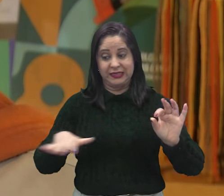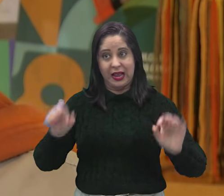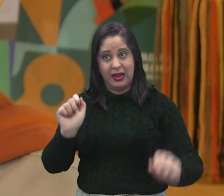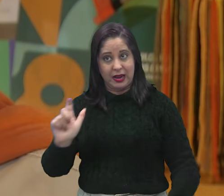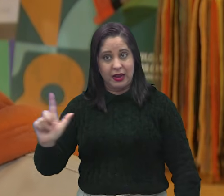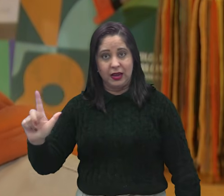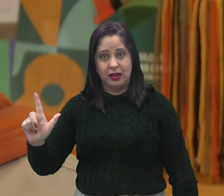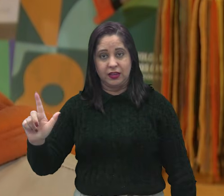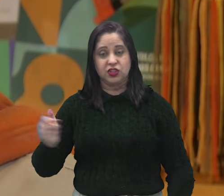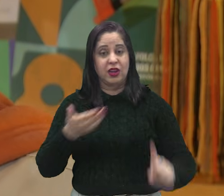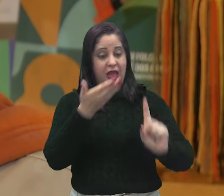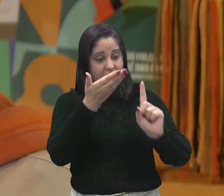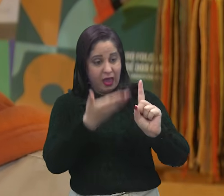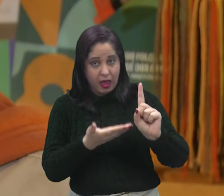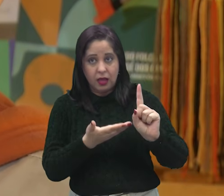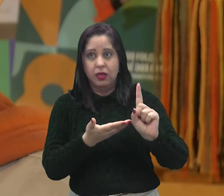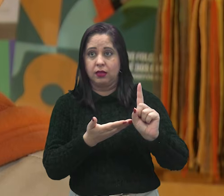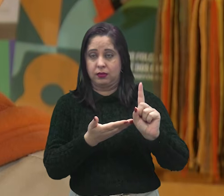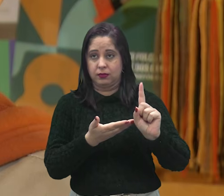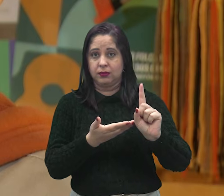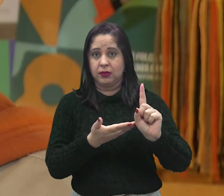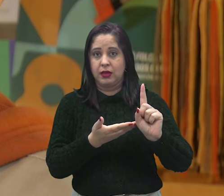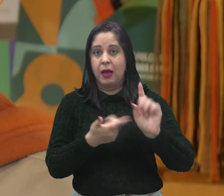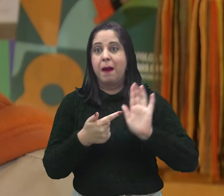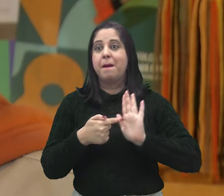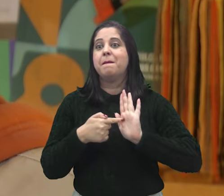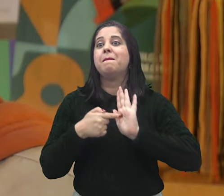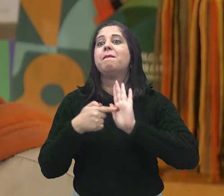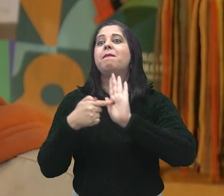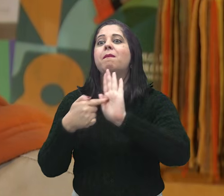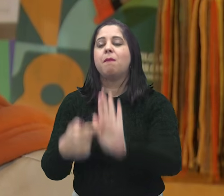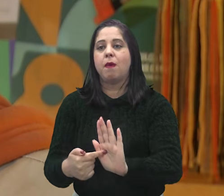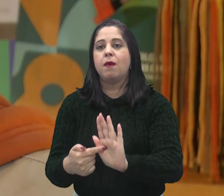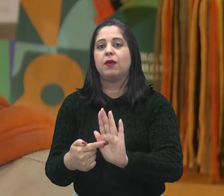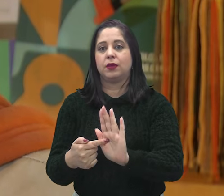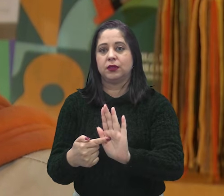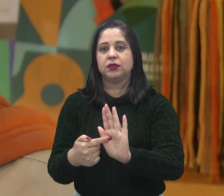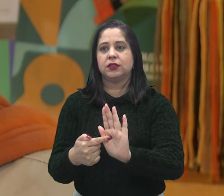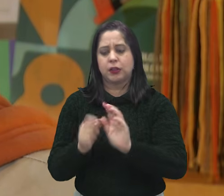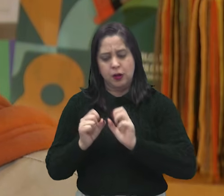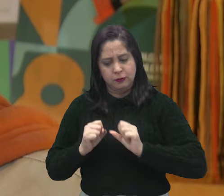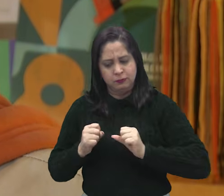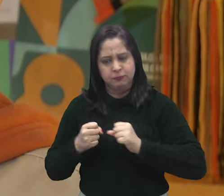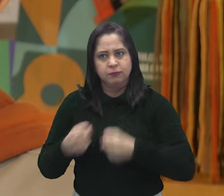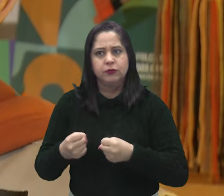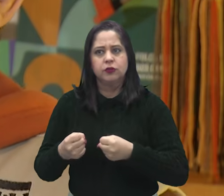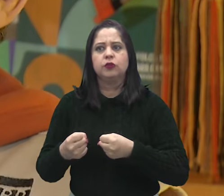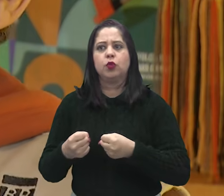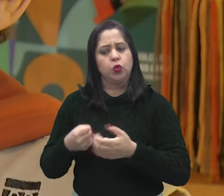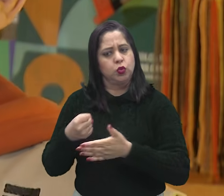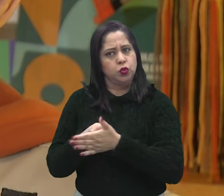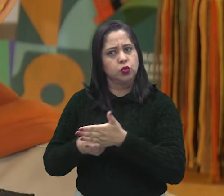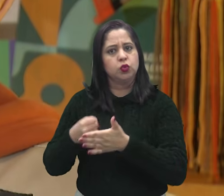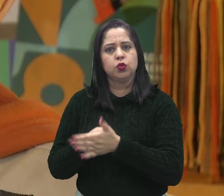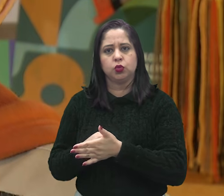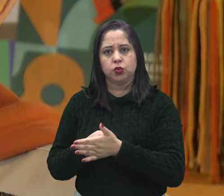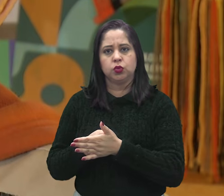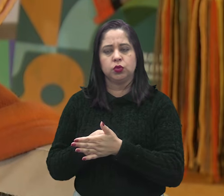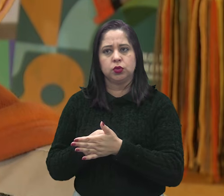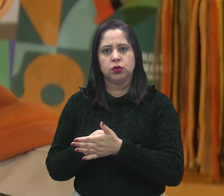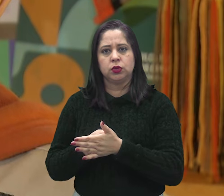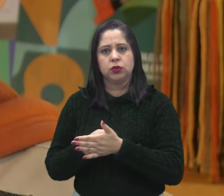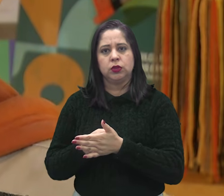que transmite esse engajamento dela. Então,